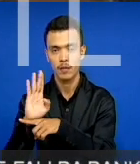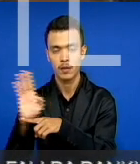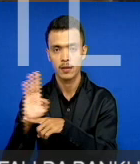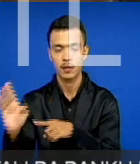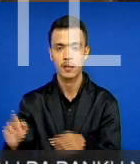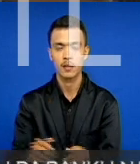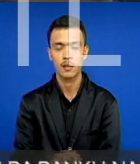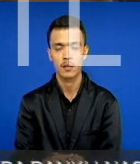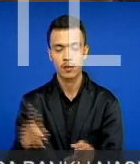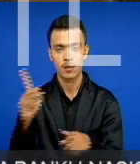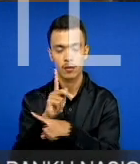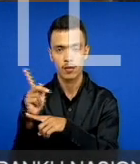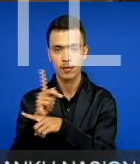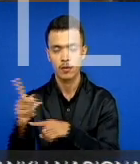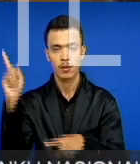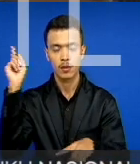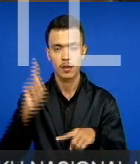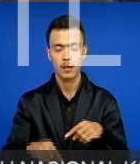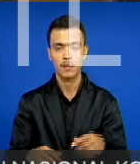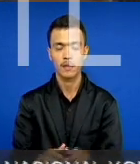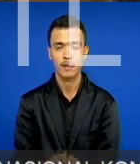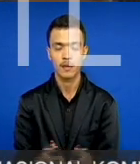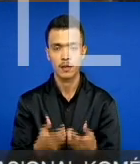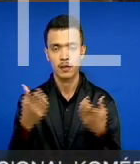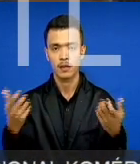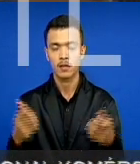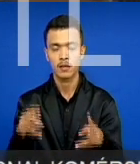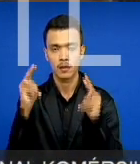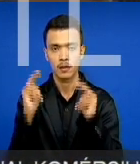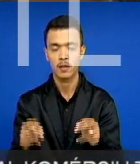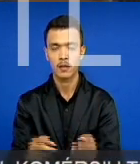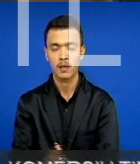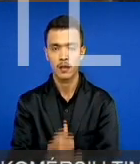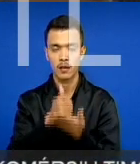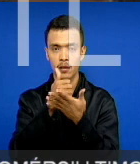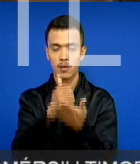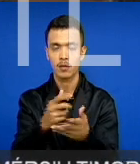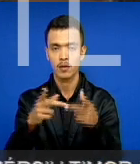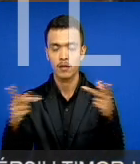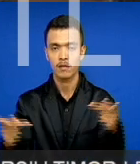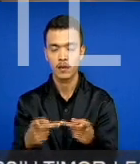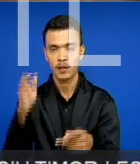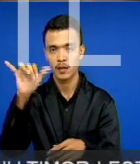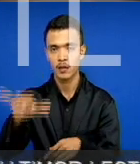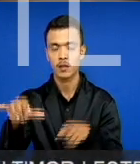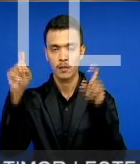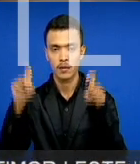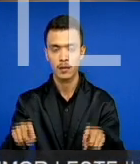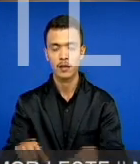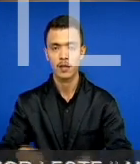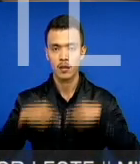privado kamar komersio labele laos sehingga apoi recurso humanos kualifikados nabe at apoia ia fatin serabe ma kita precisa at